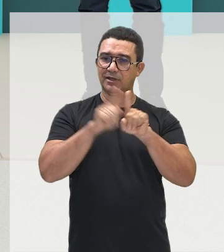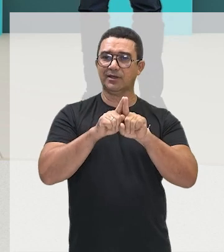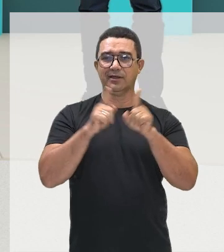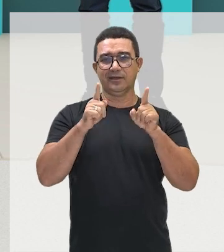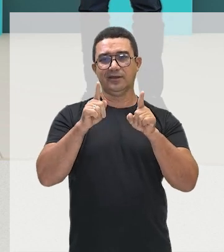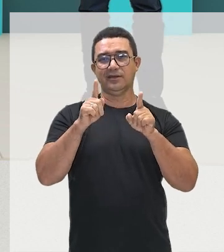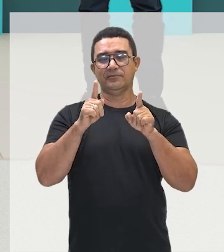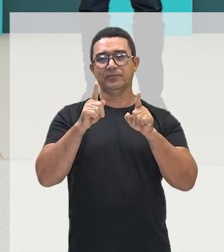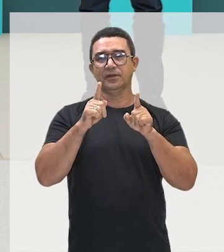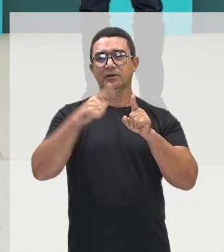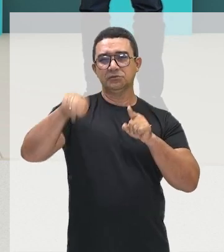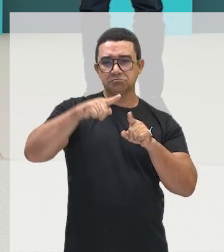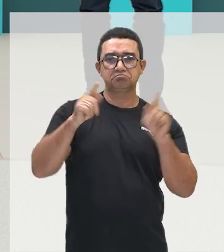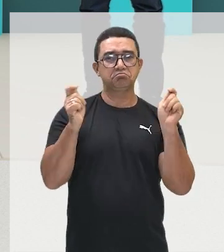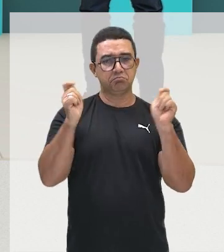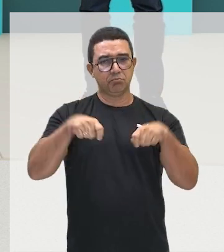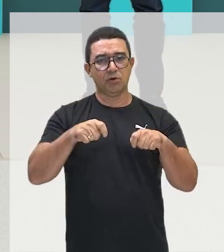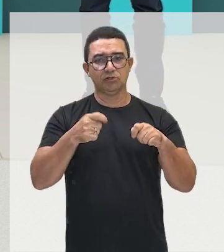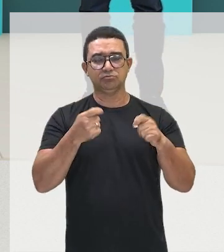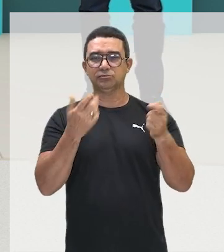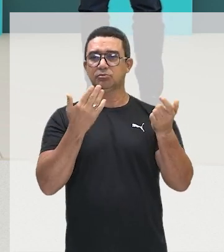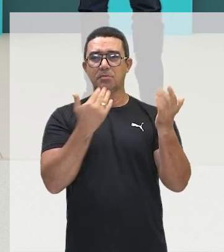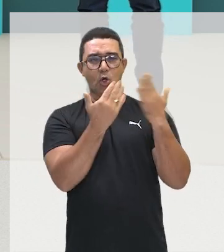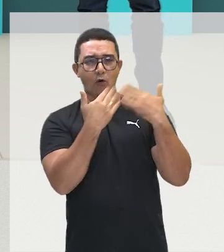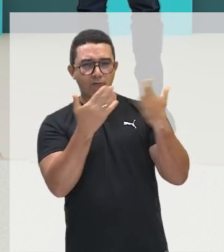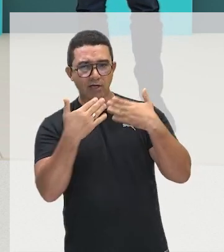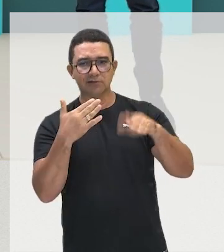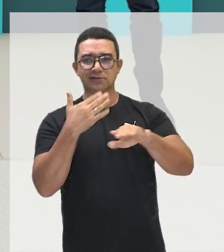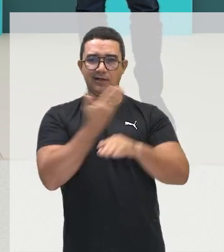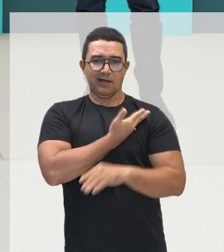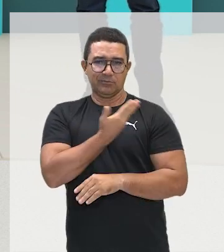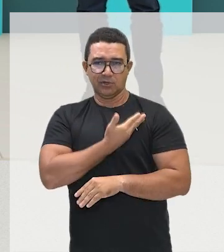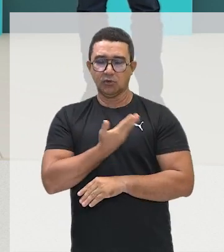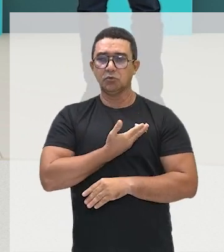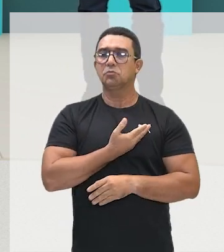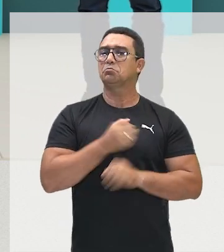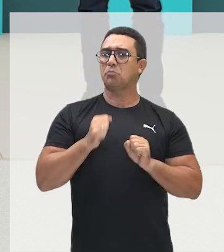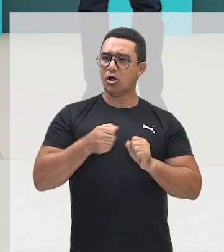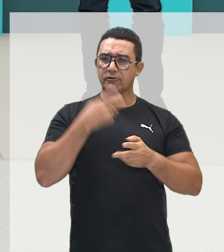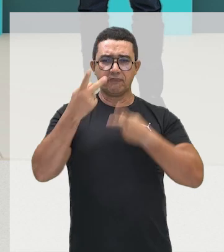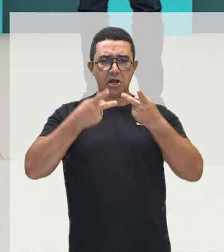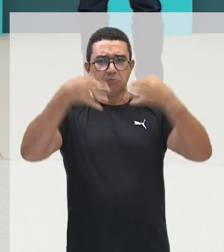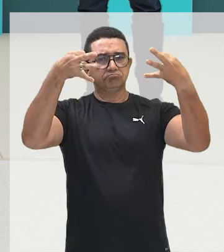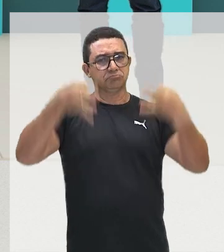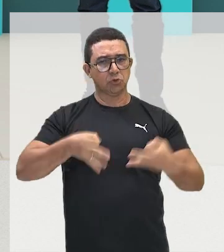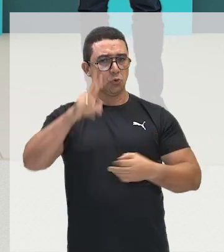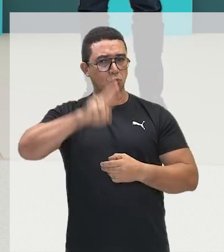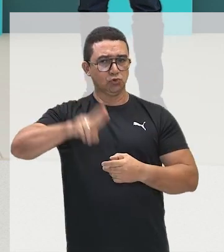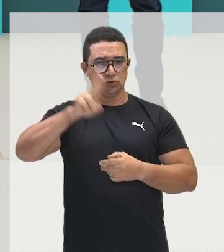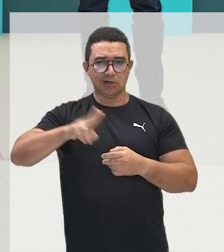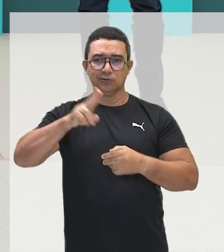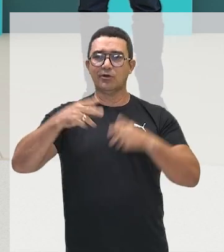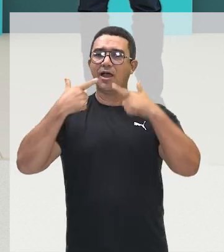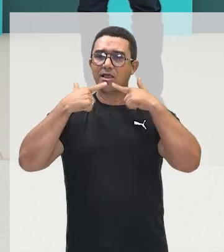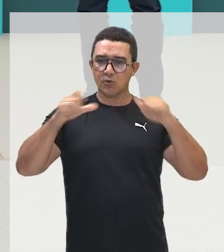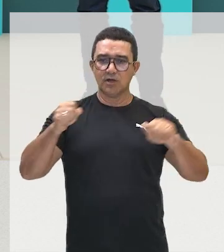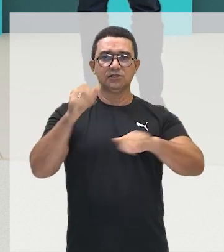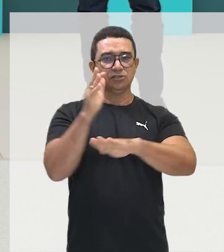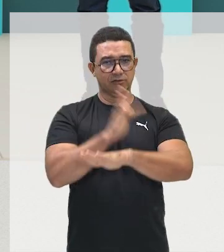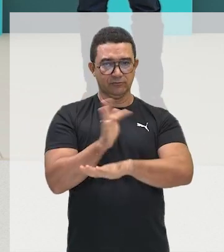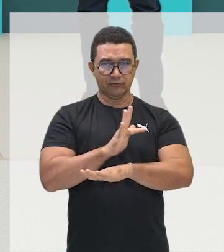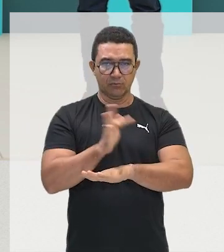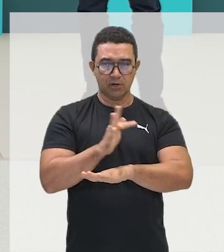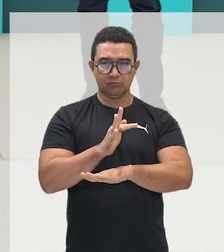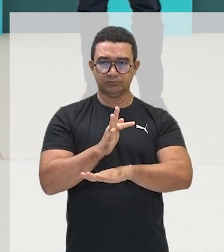situações, Você pode, por exemplo, na conversa com um colega, falar corretamente utilizando a língua formal, a linguagem